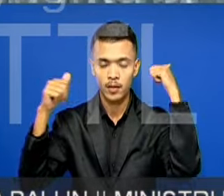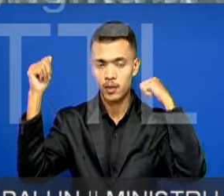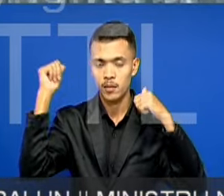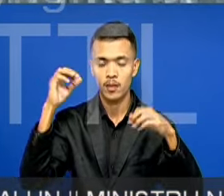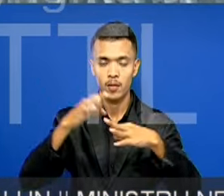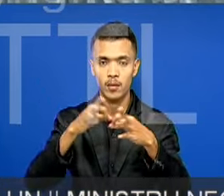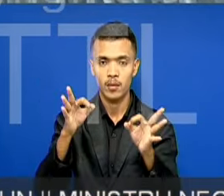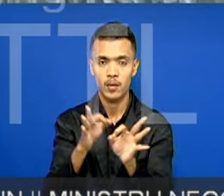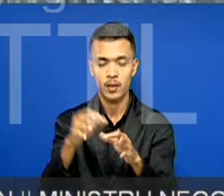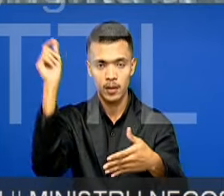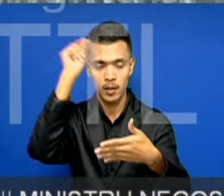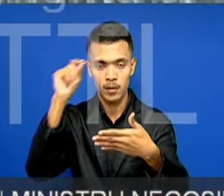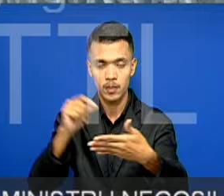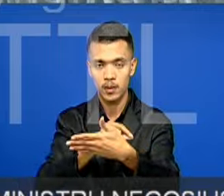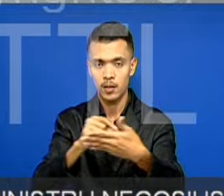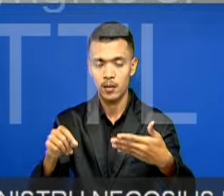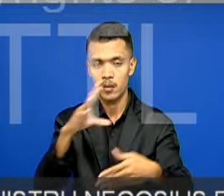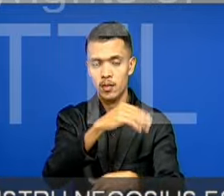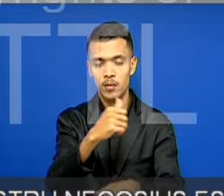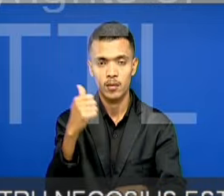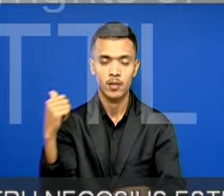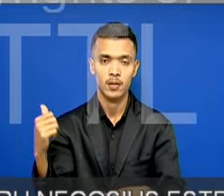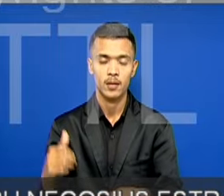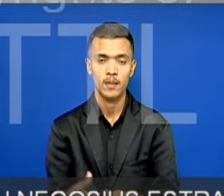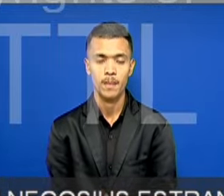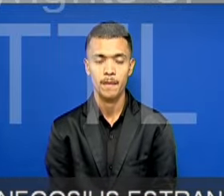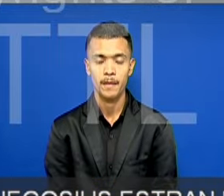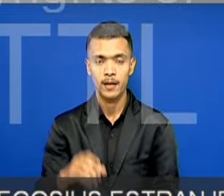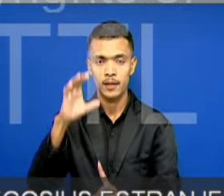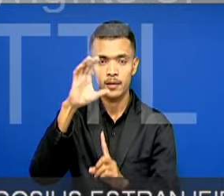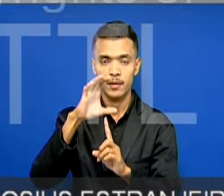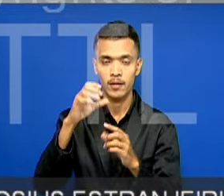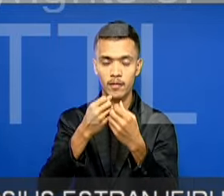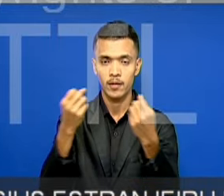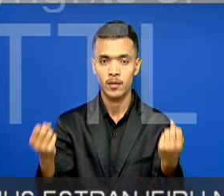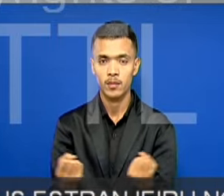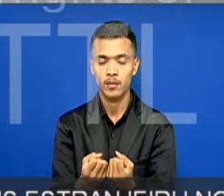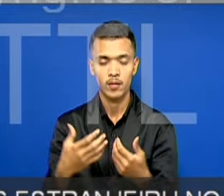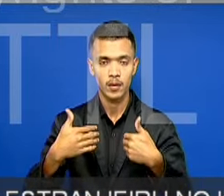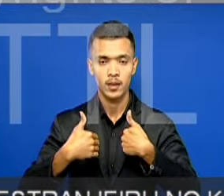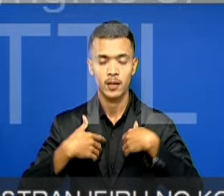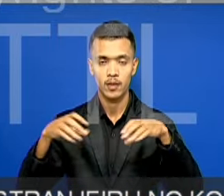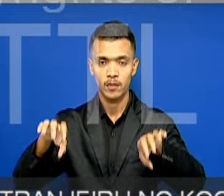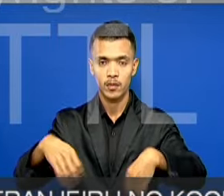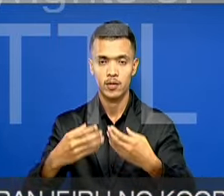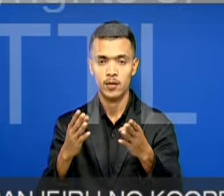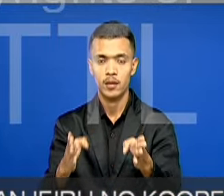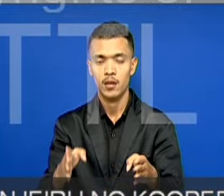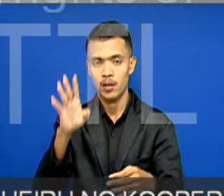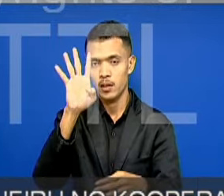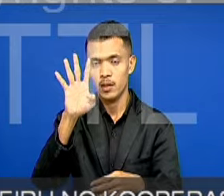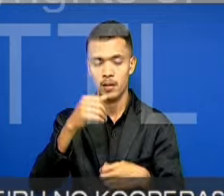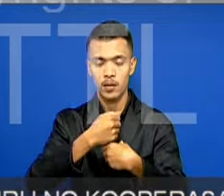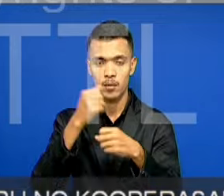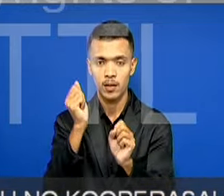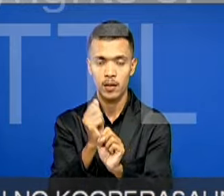reforma administrativa no selo que cada chefe suco e oficial suco na INHAT, a tal cena, ato acompanha